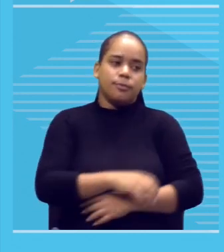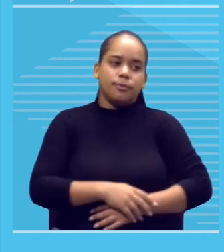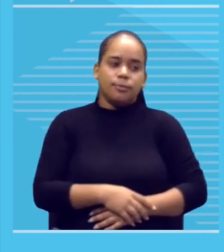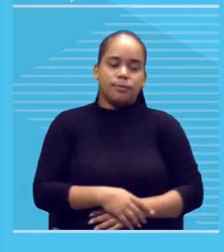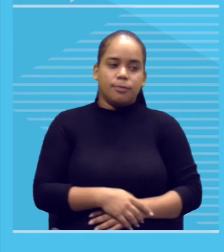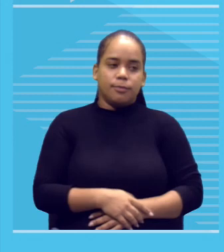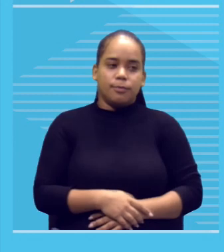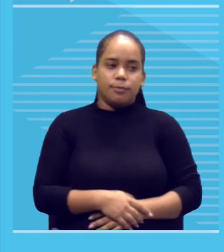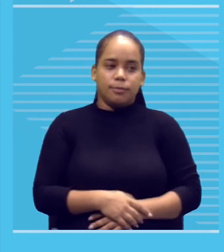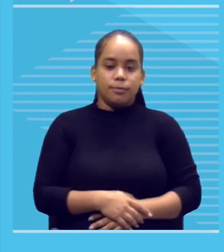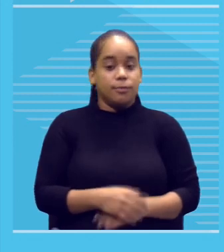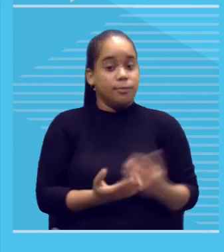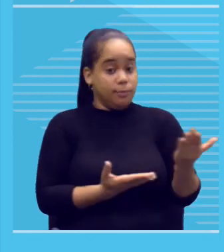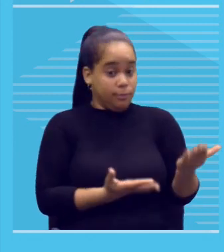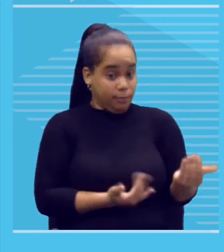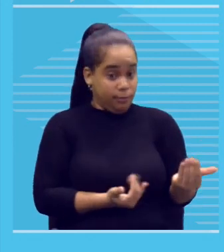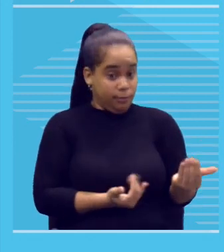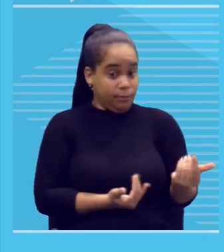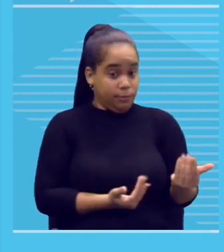jovens